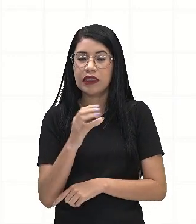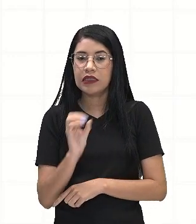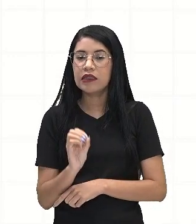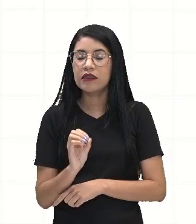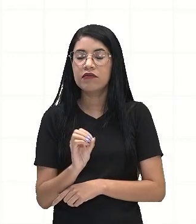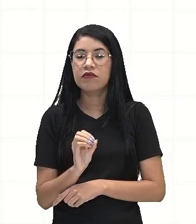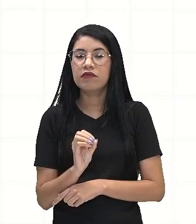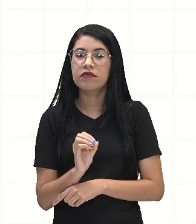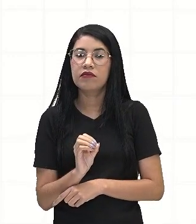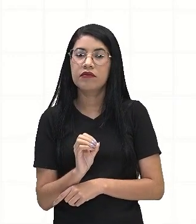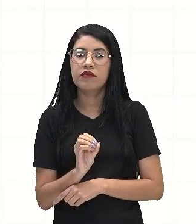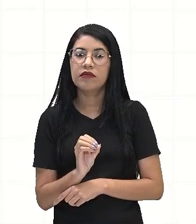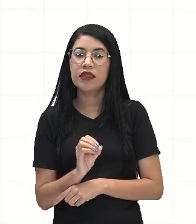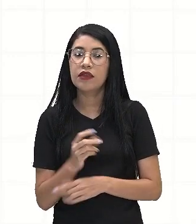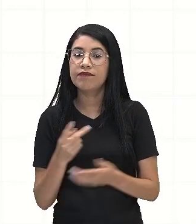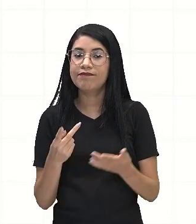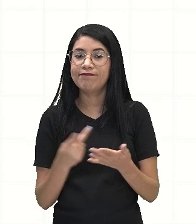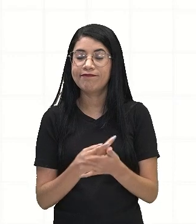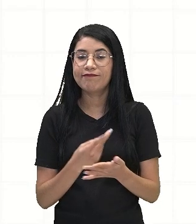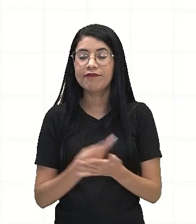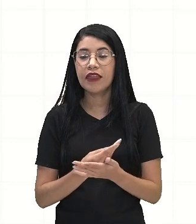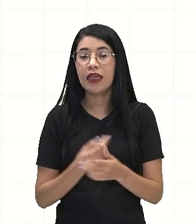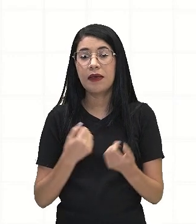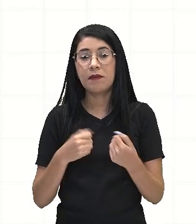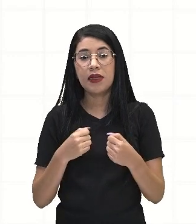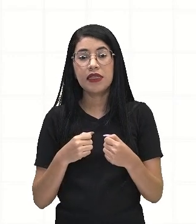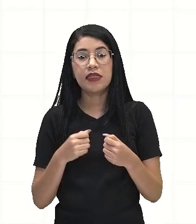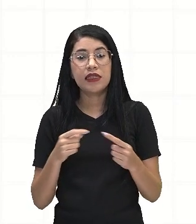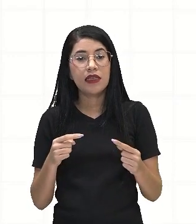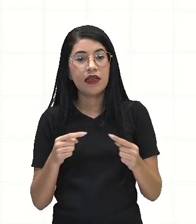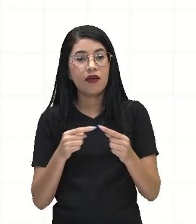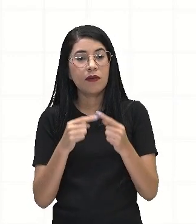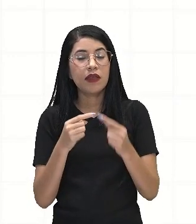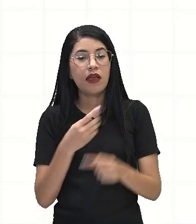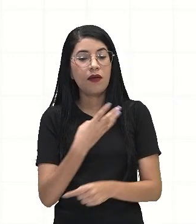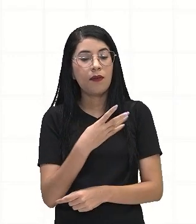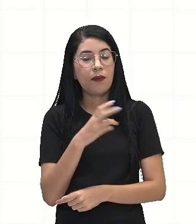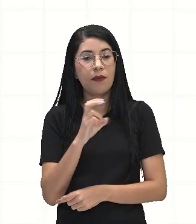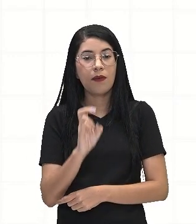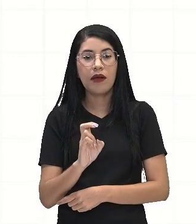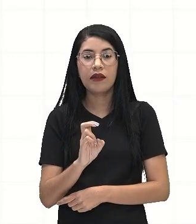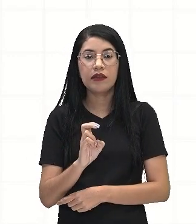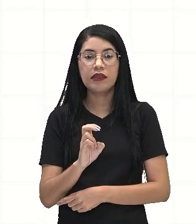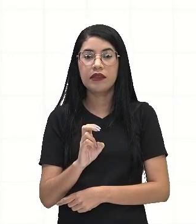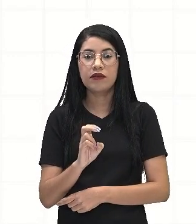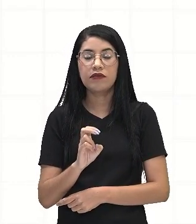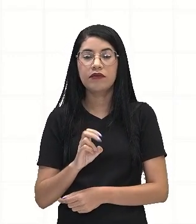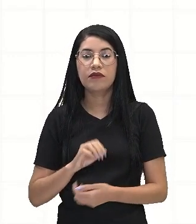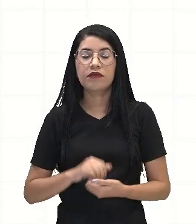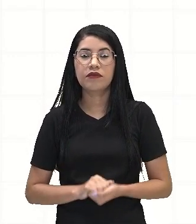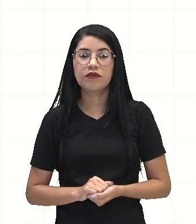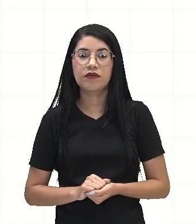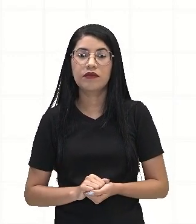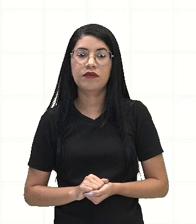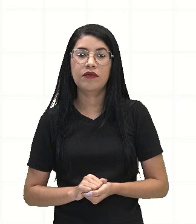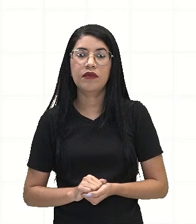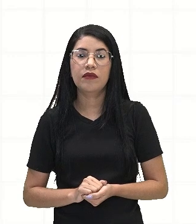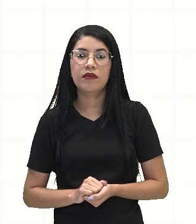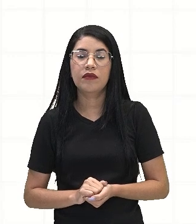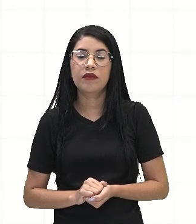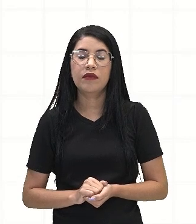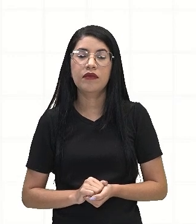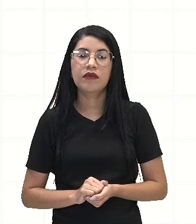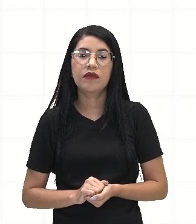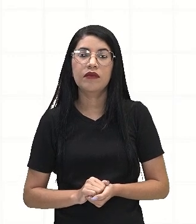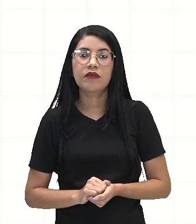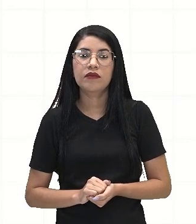né? E tá errado, né? Porque ele diz que o volume é 45 e não 30, né? Então, se a gente tentasse